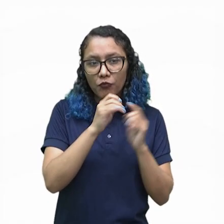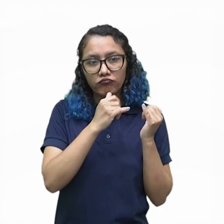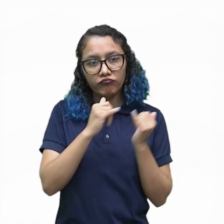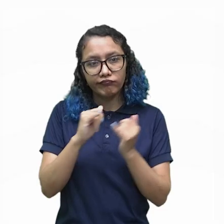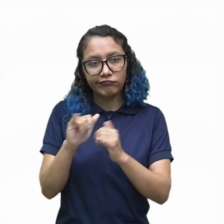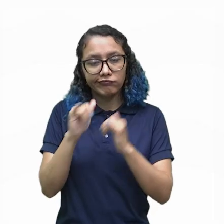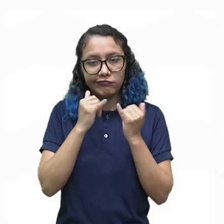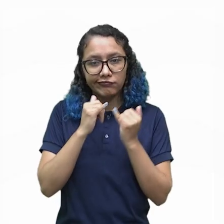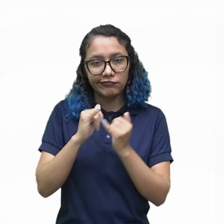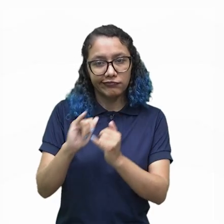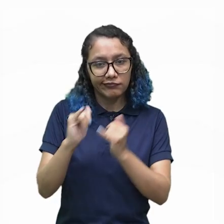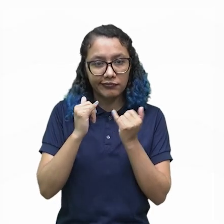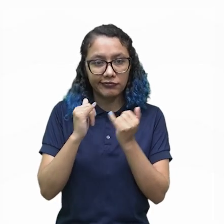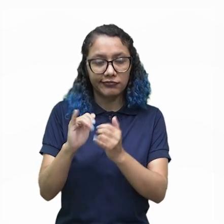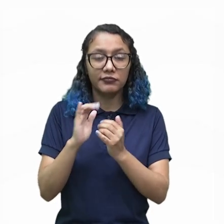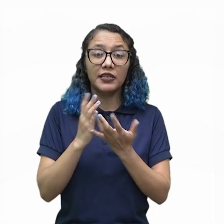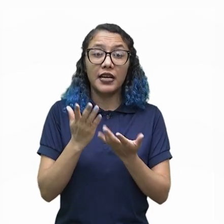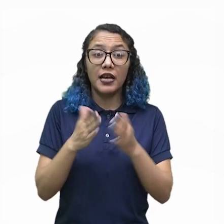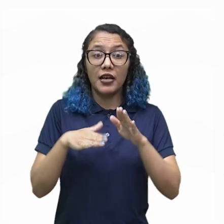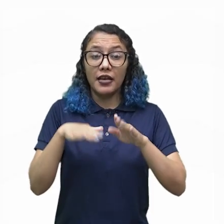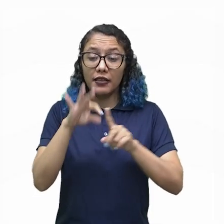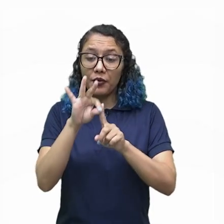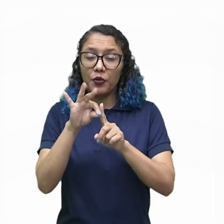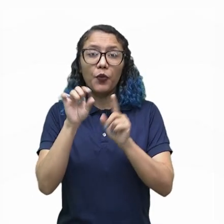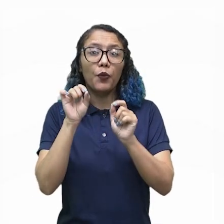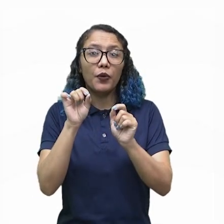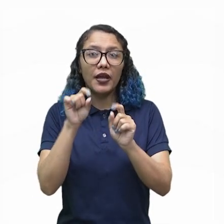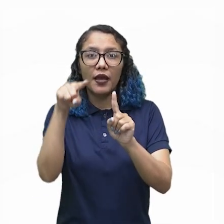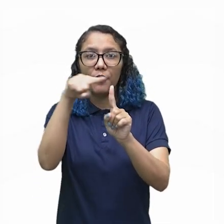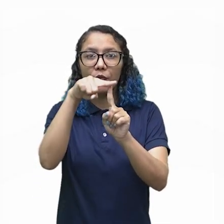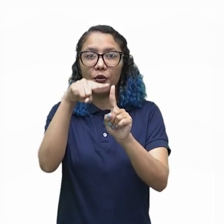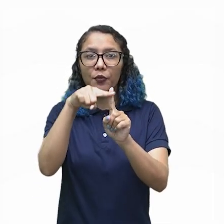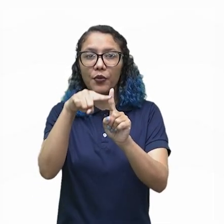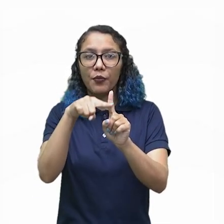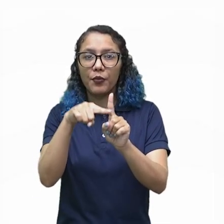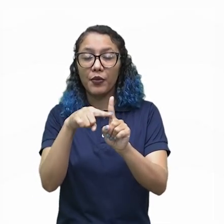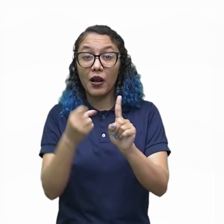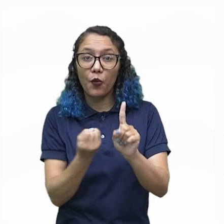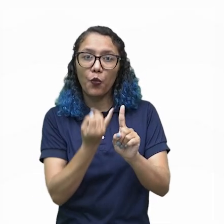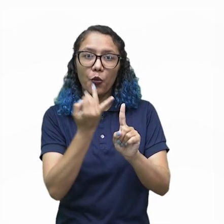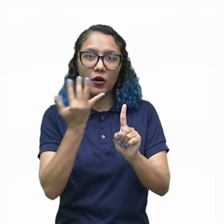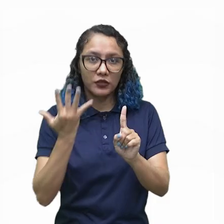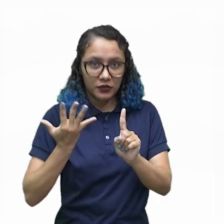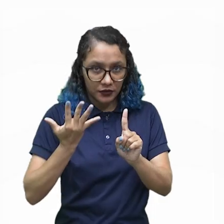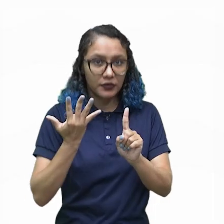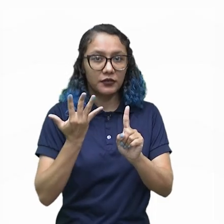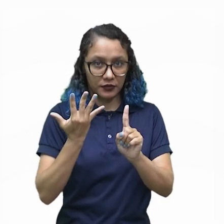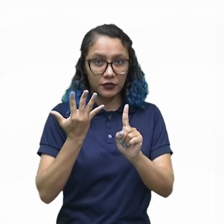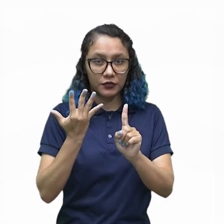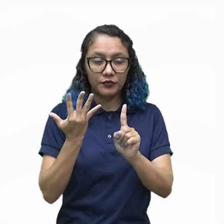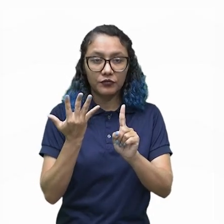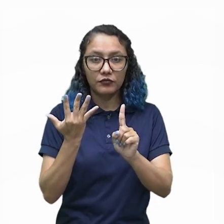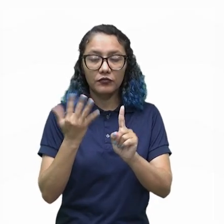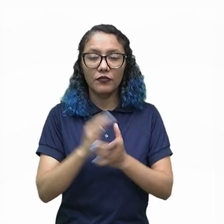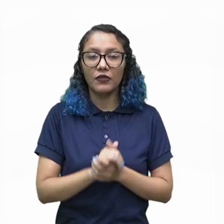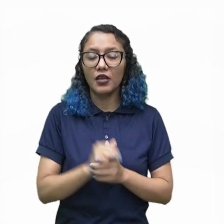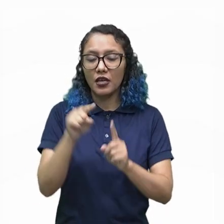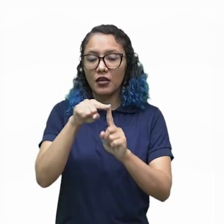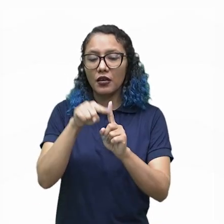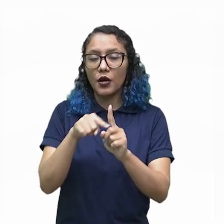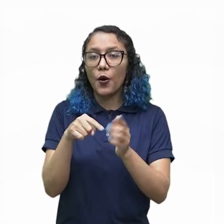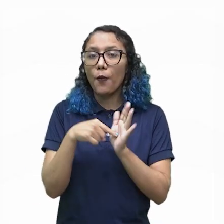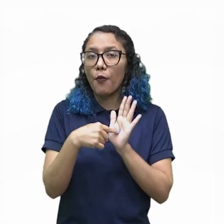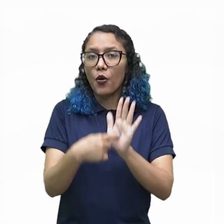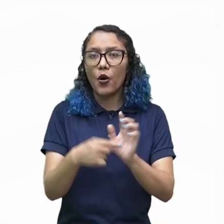da temperatura, que é um grau, né? Determina um grau e esse grau justamente indica